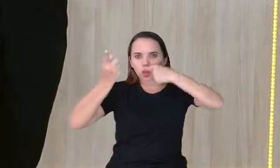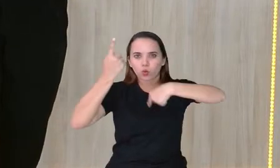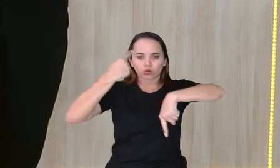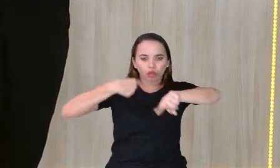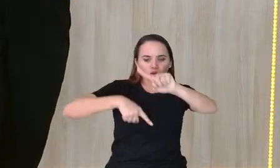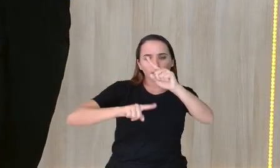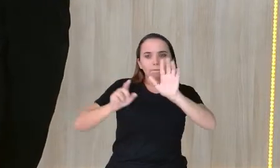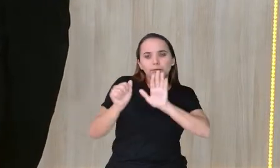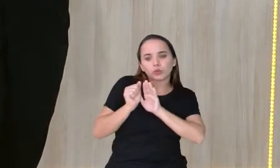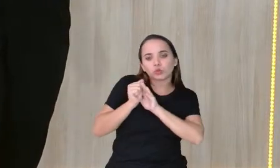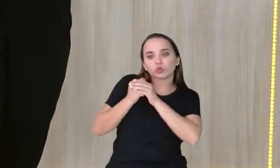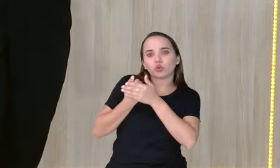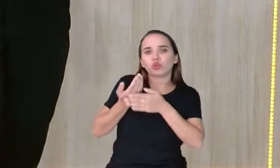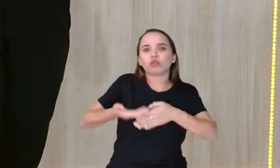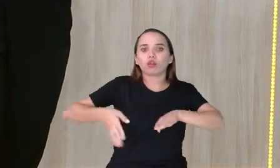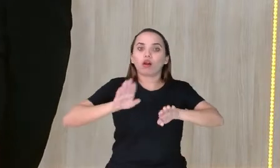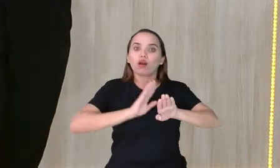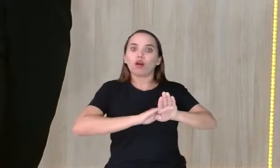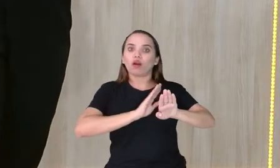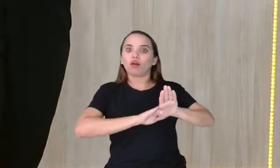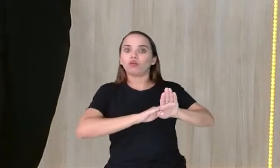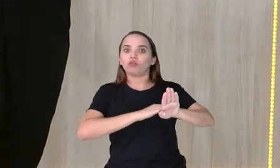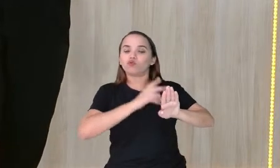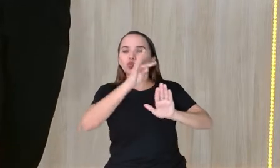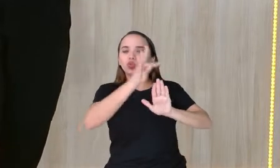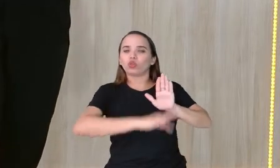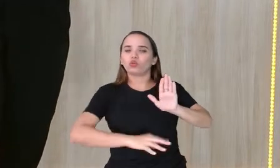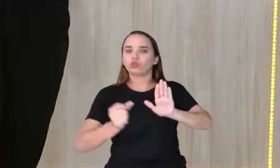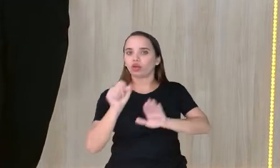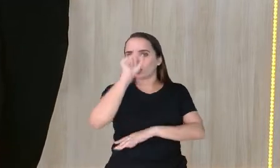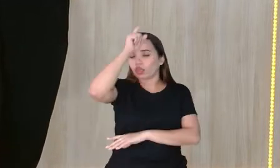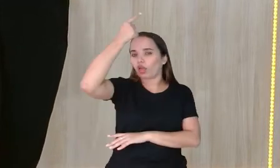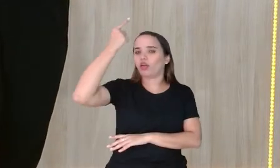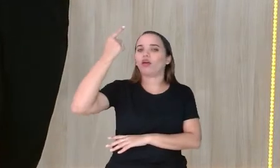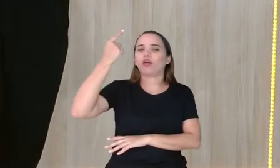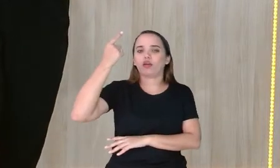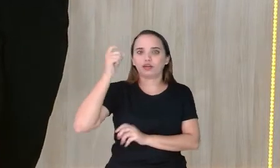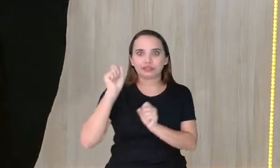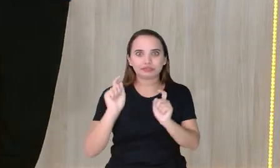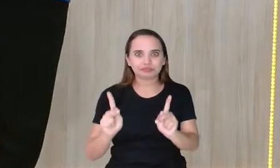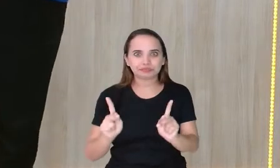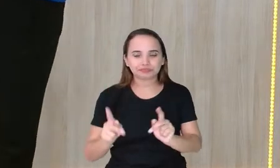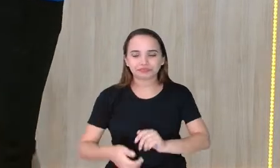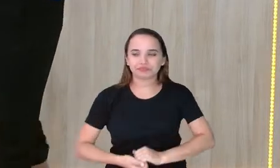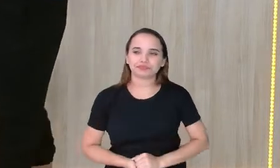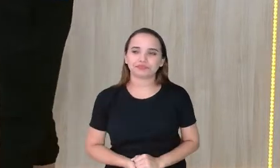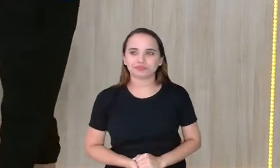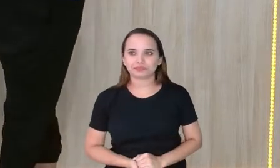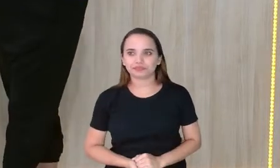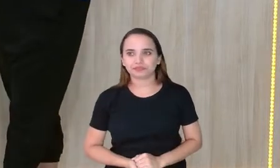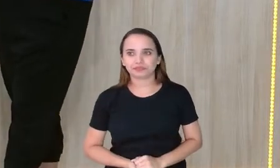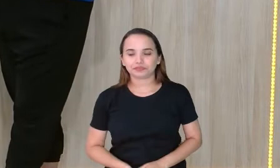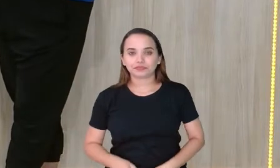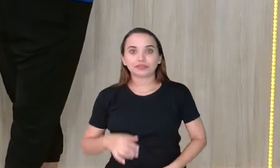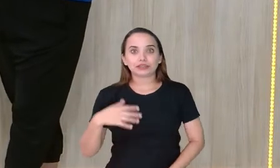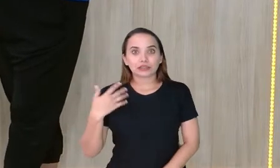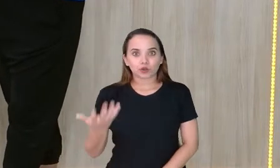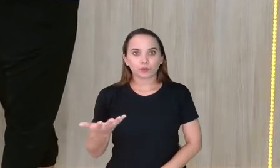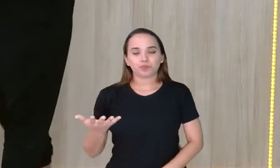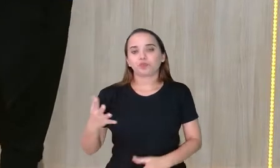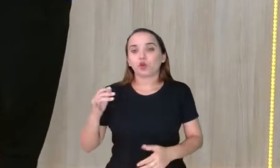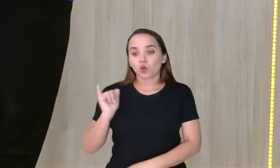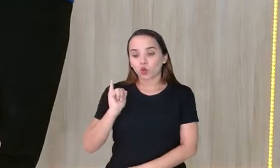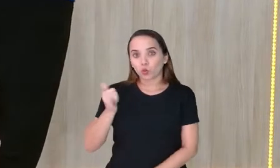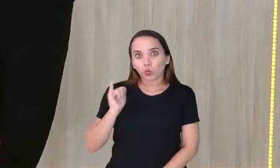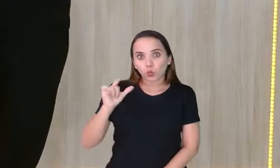está sugerido, o que está nas entrelinhas, o que não foi dito, tá? No mini-conto, muito